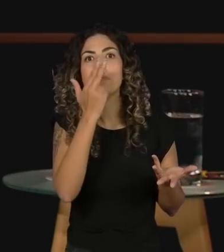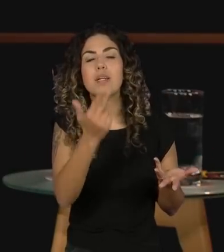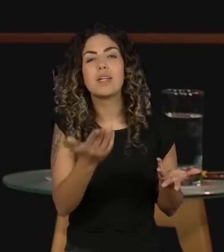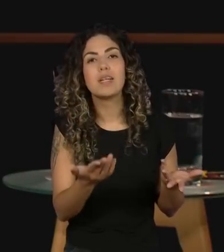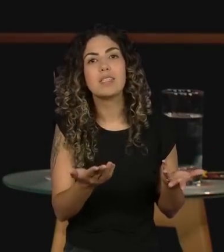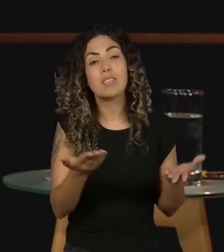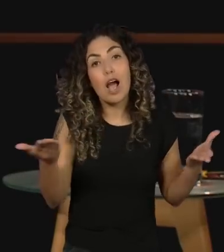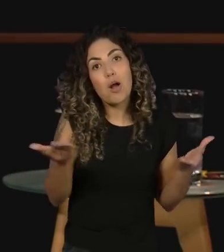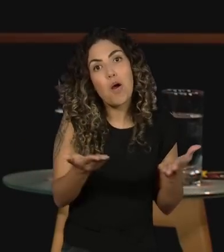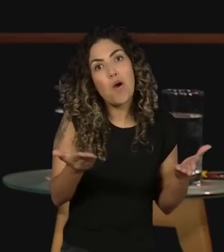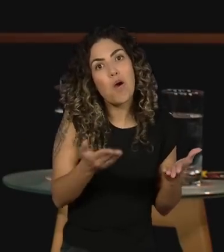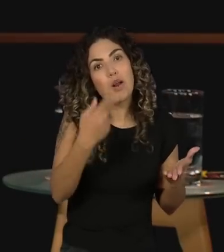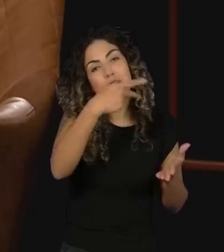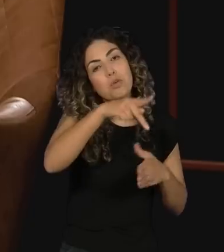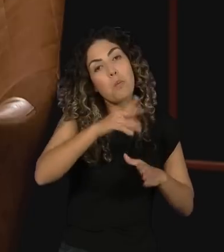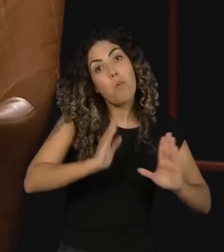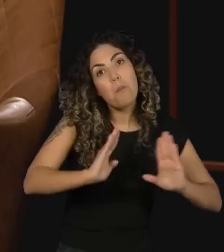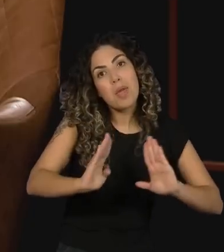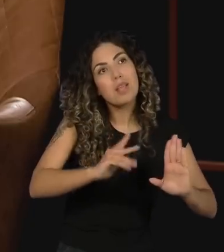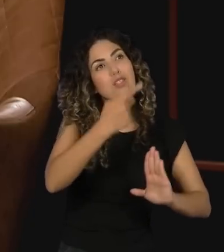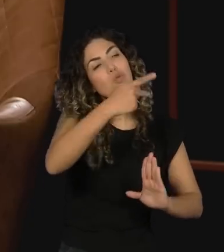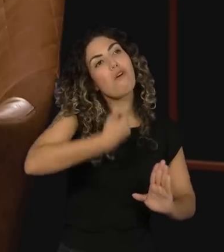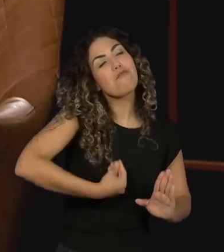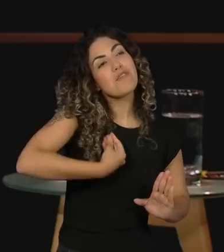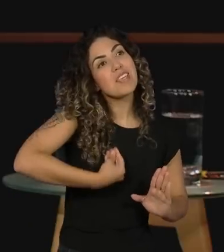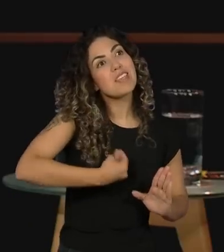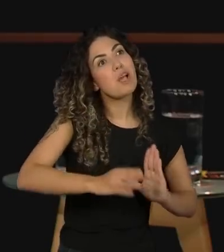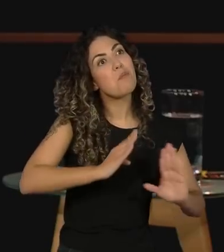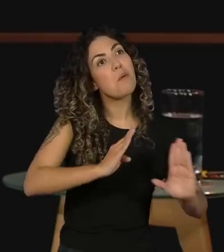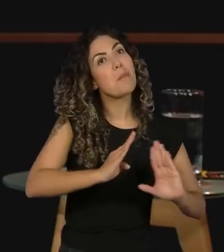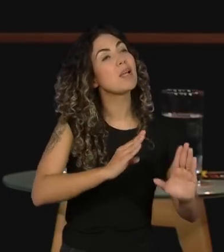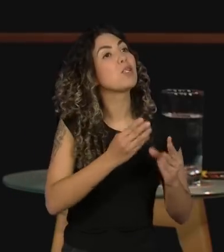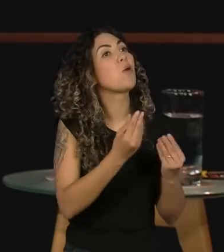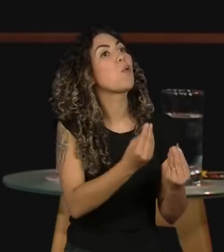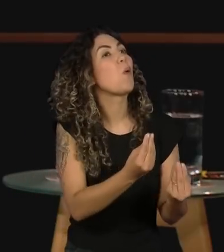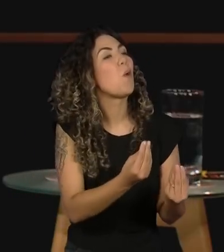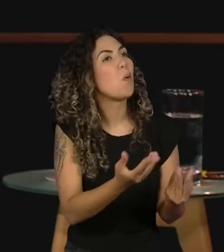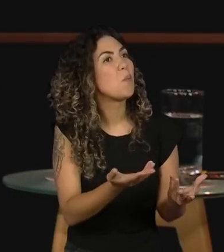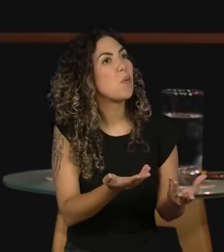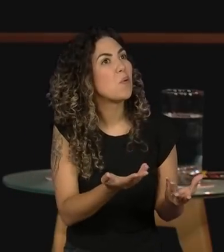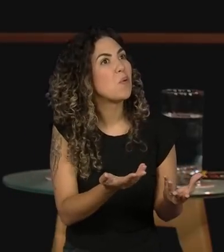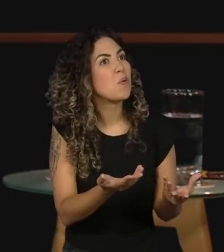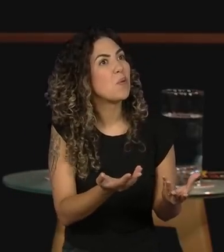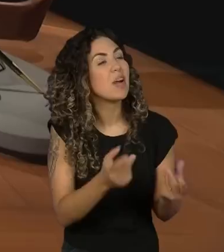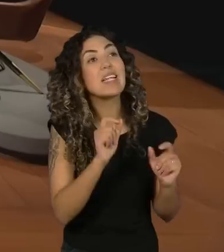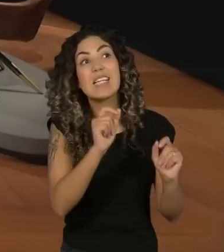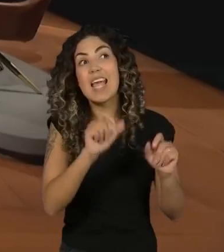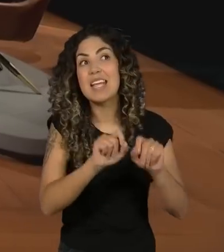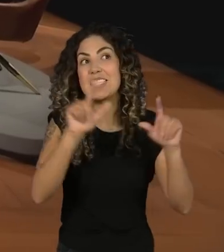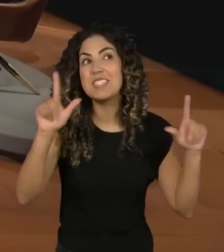sua vida, da sua profissão. Né? Mais uma mensagem para você. Quem será agora?